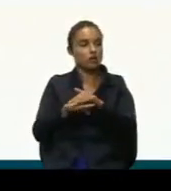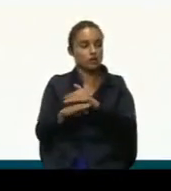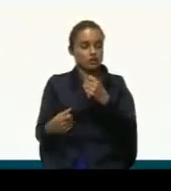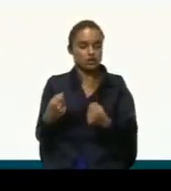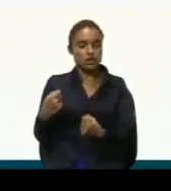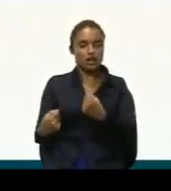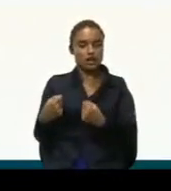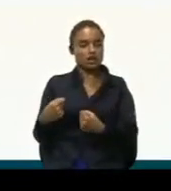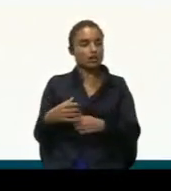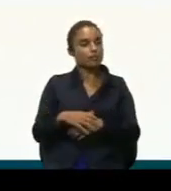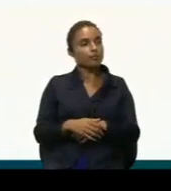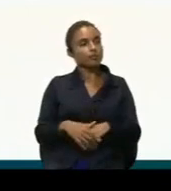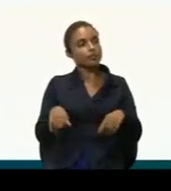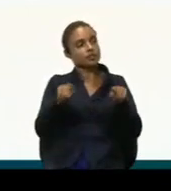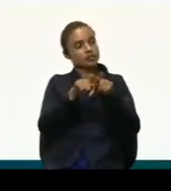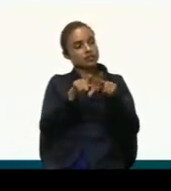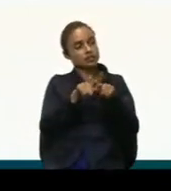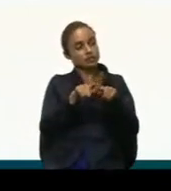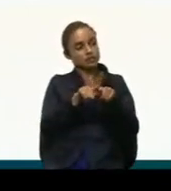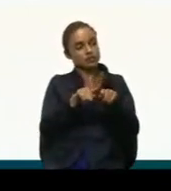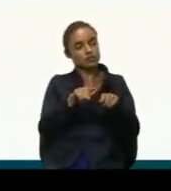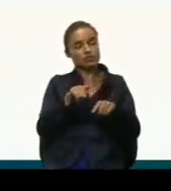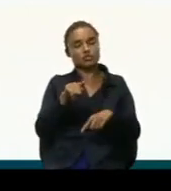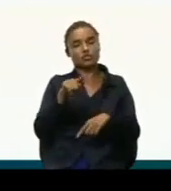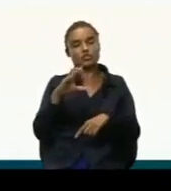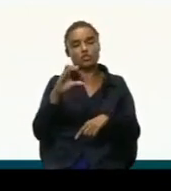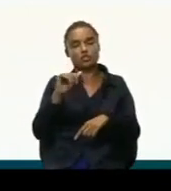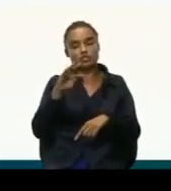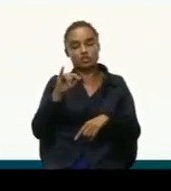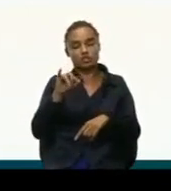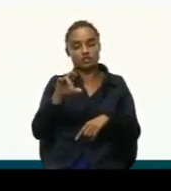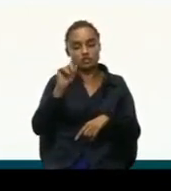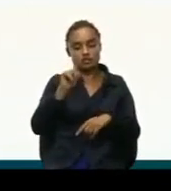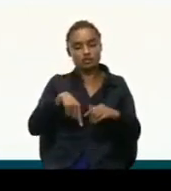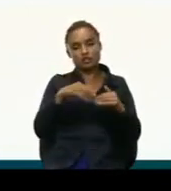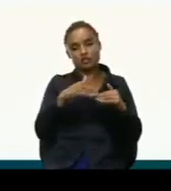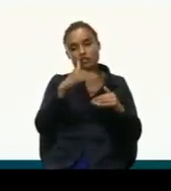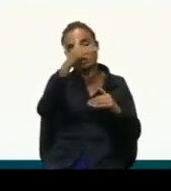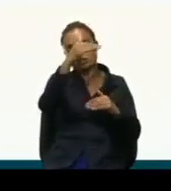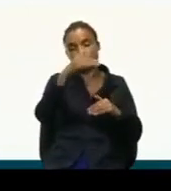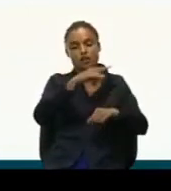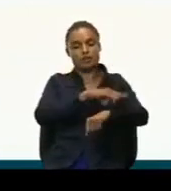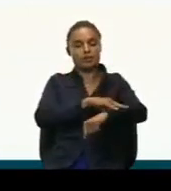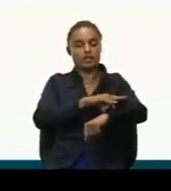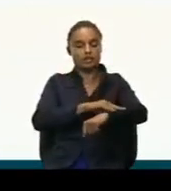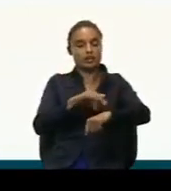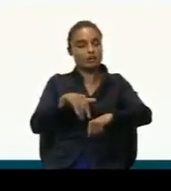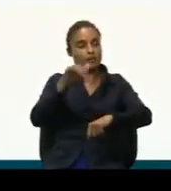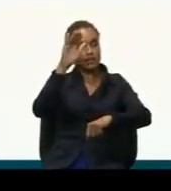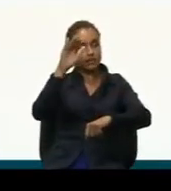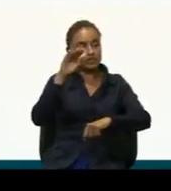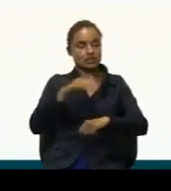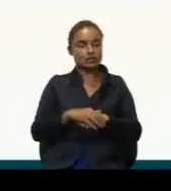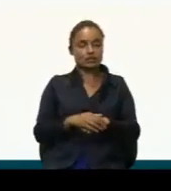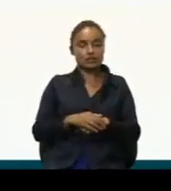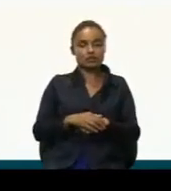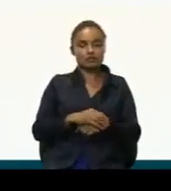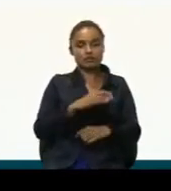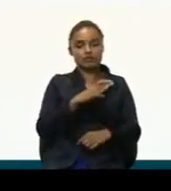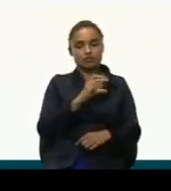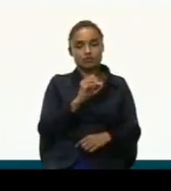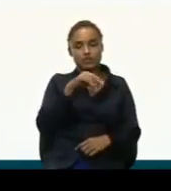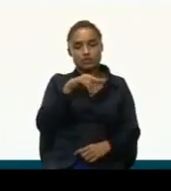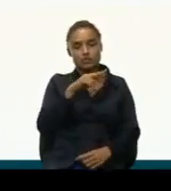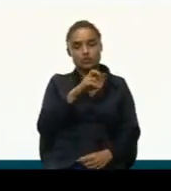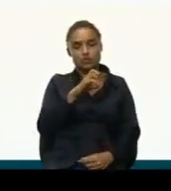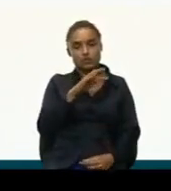nosso canteiro. Forma e carpintaria diminui, passo o banheiro para cima, a concreteira ela fica uma só agora,